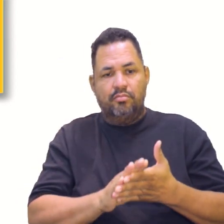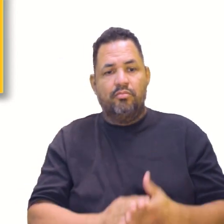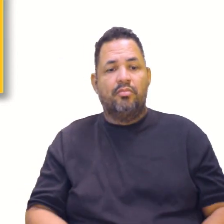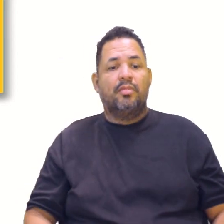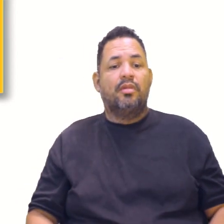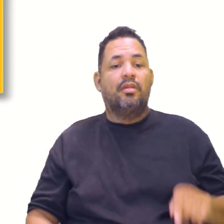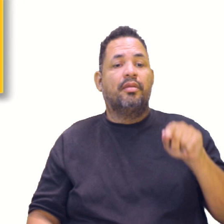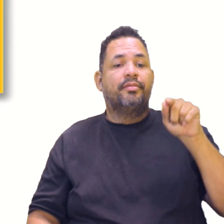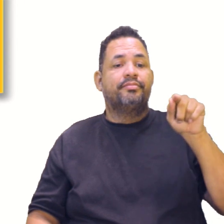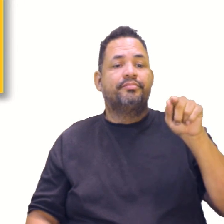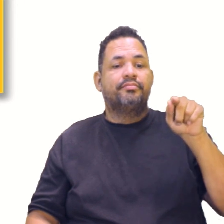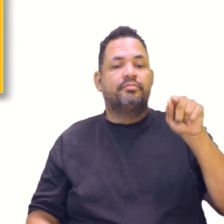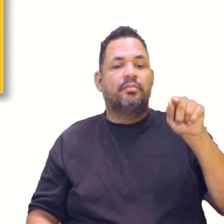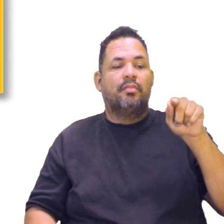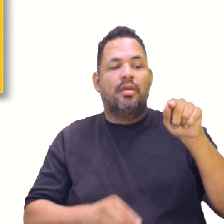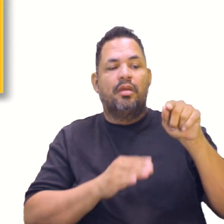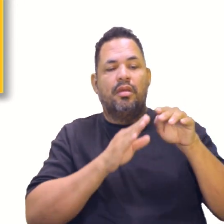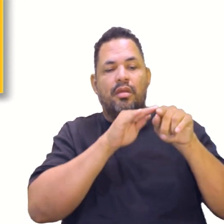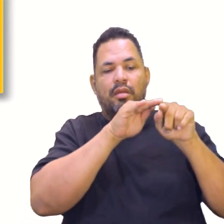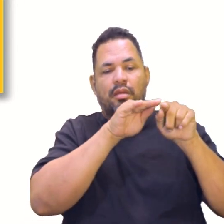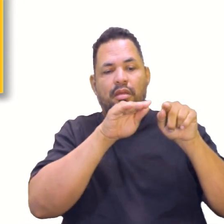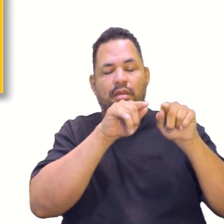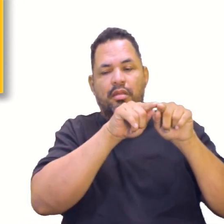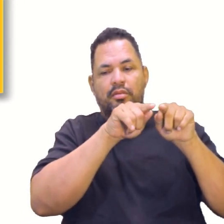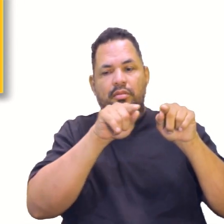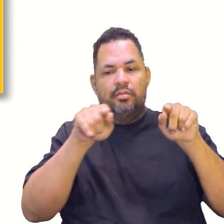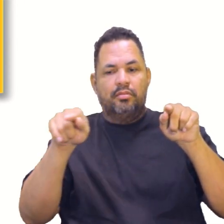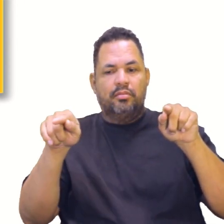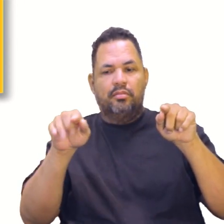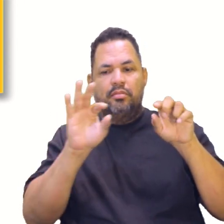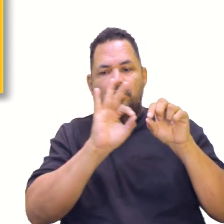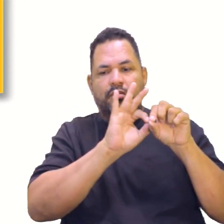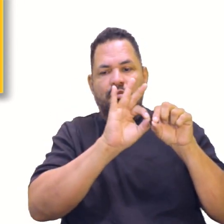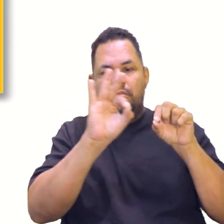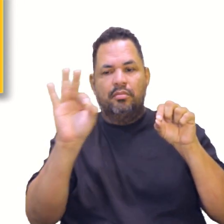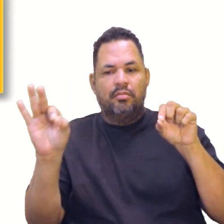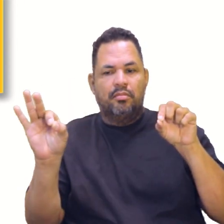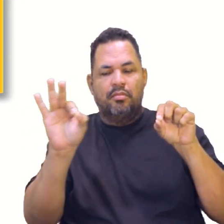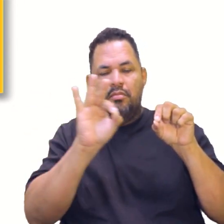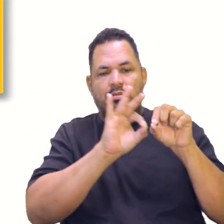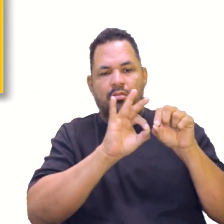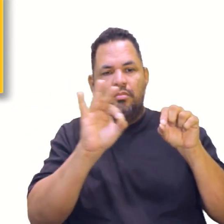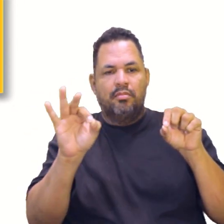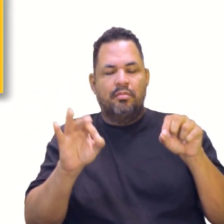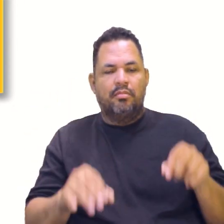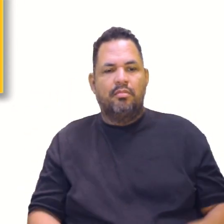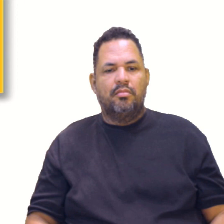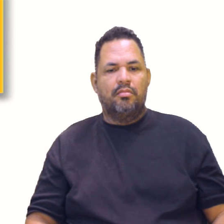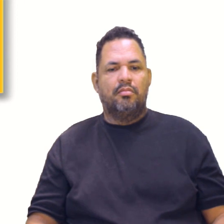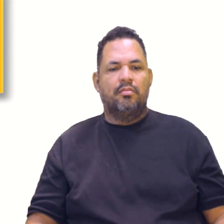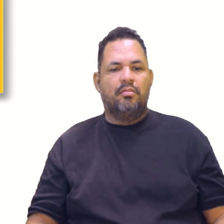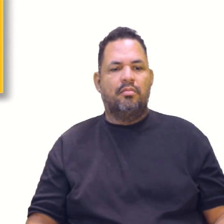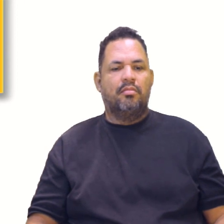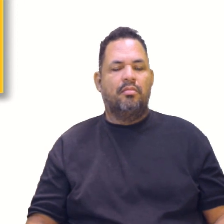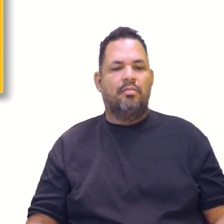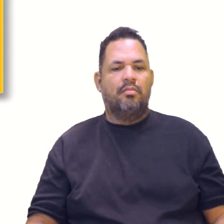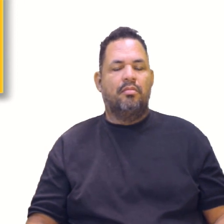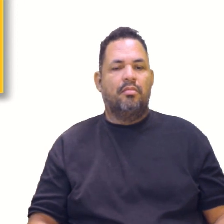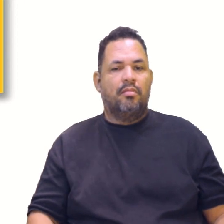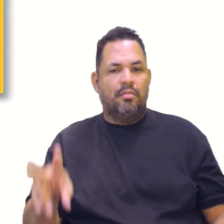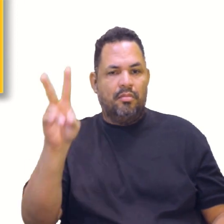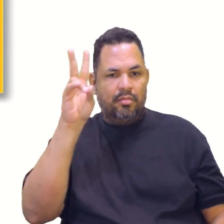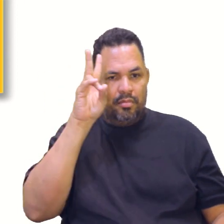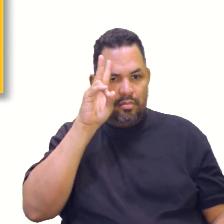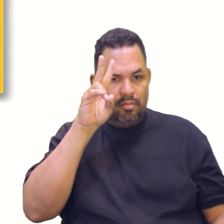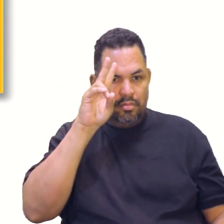uma reta e um ponto e vamos calcular a distância entre essa reta e esse ponto.